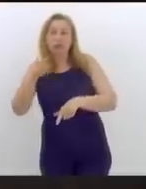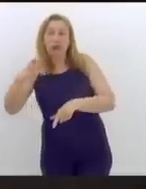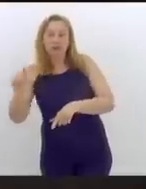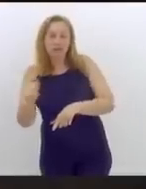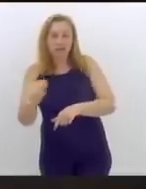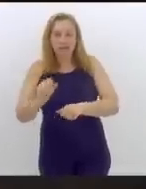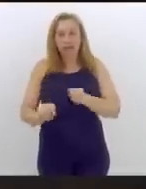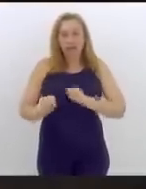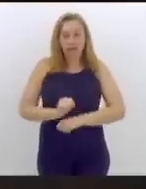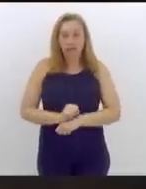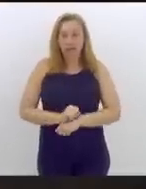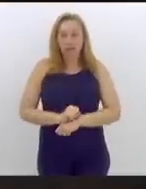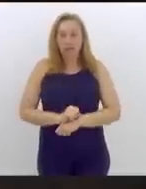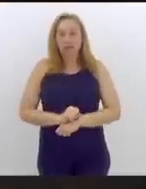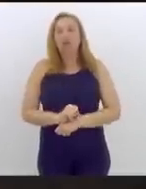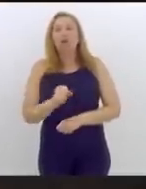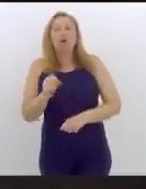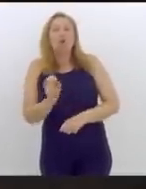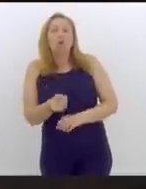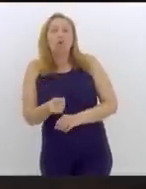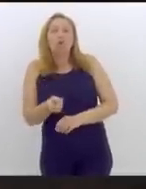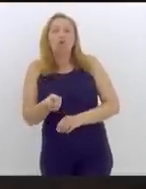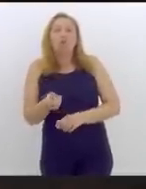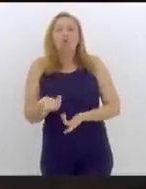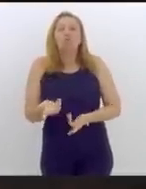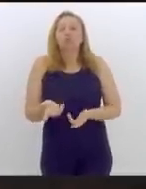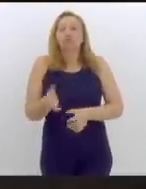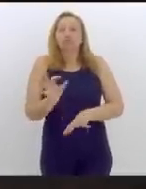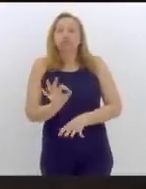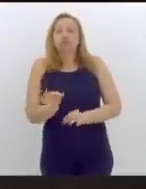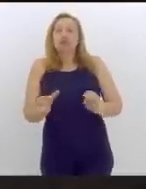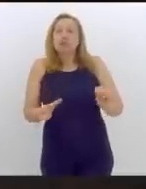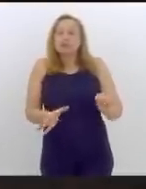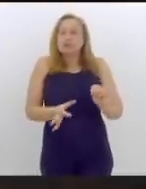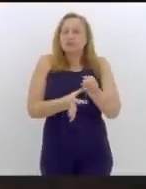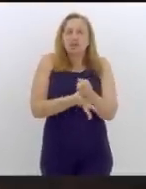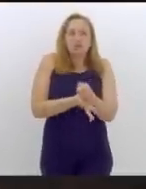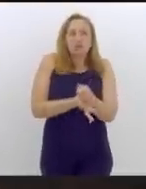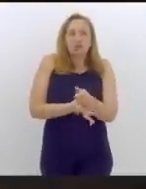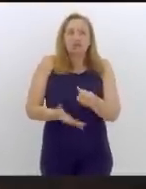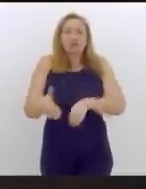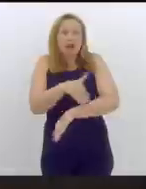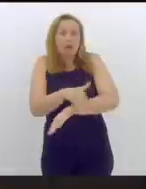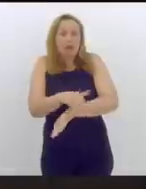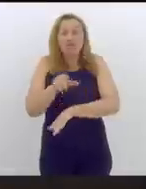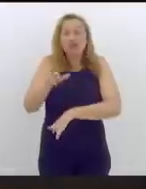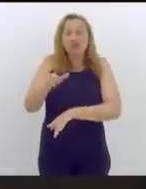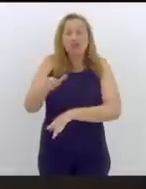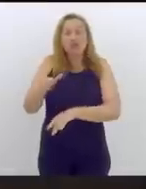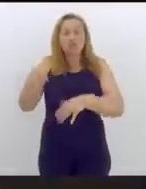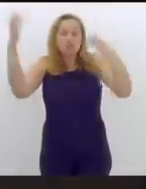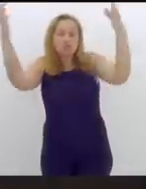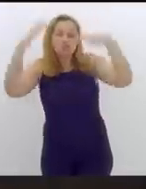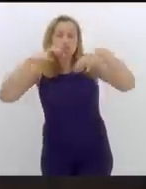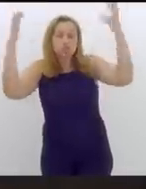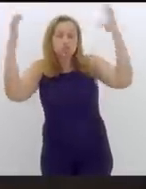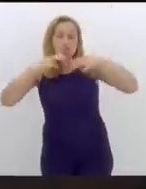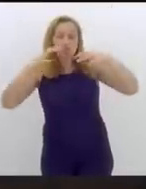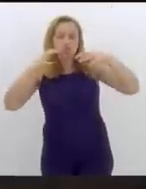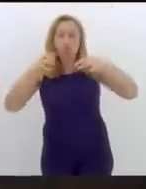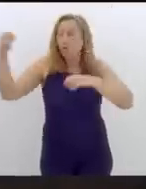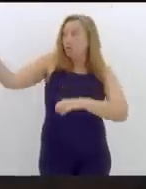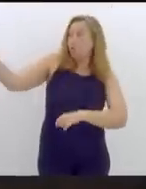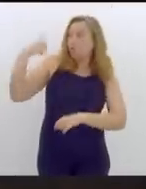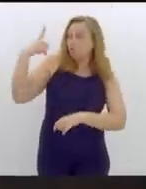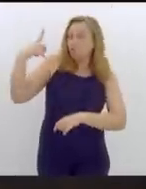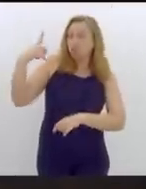que fica ali de o turmente tomando chuva tomando sol não estou dizendo que o gestor não faça Mas pode fazer